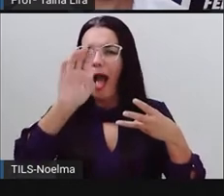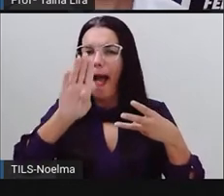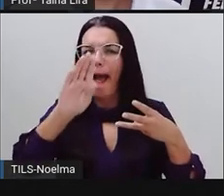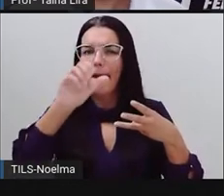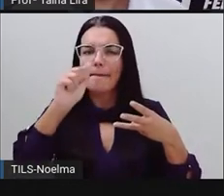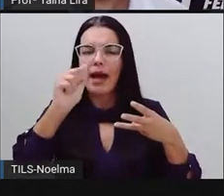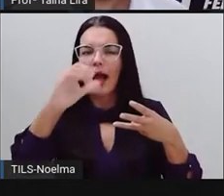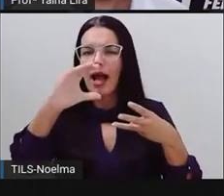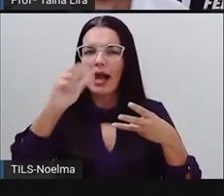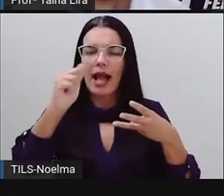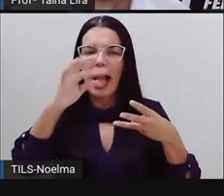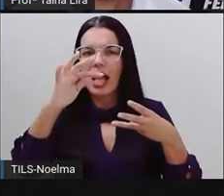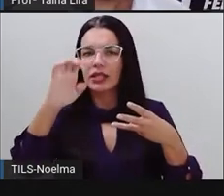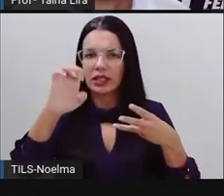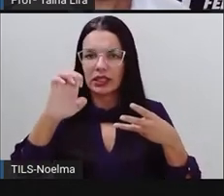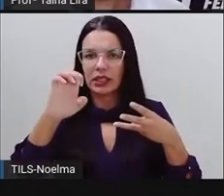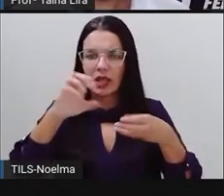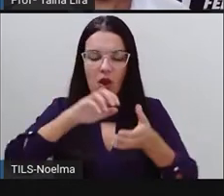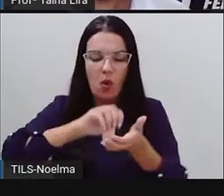abacate